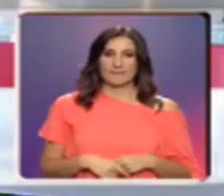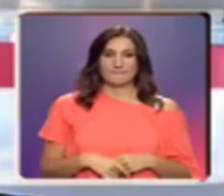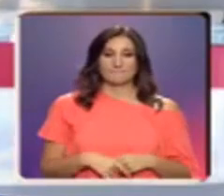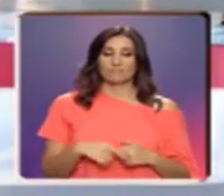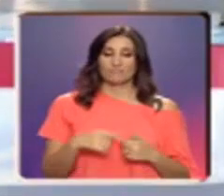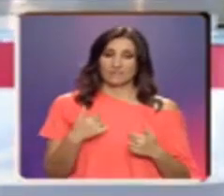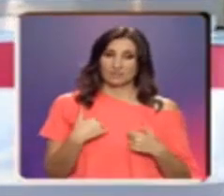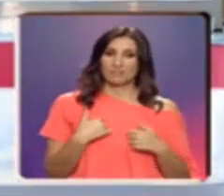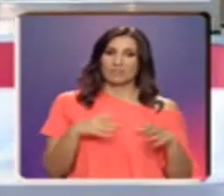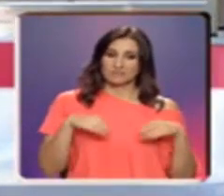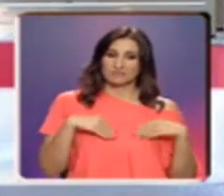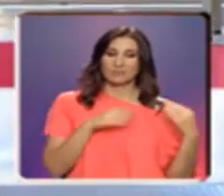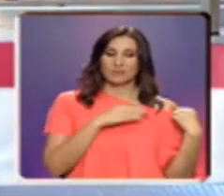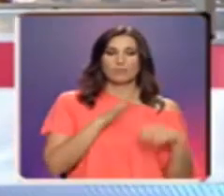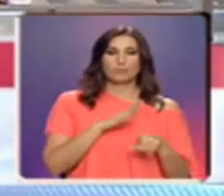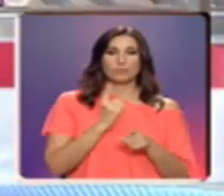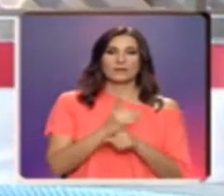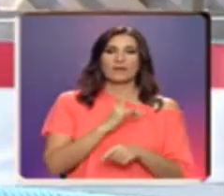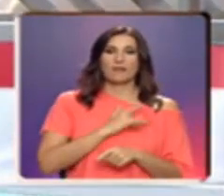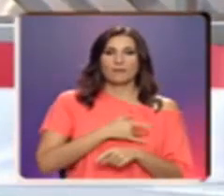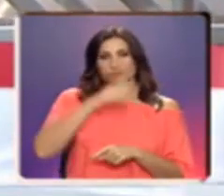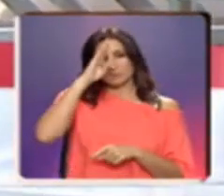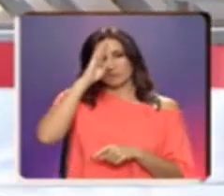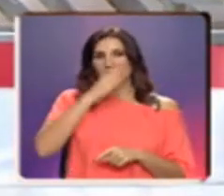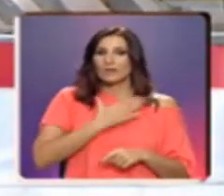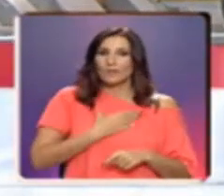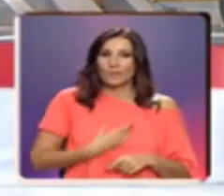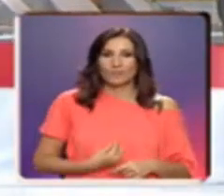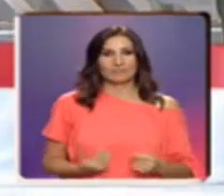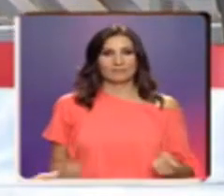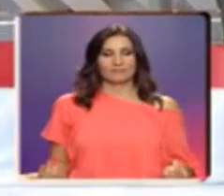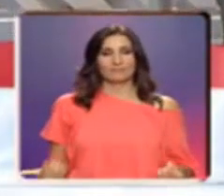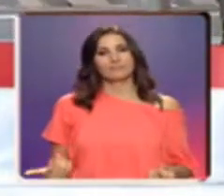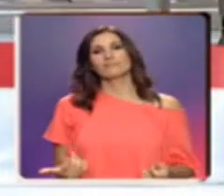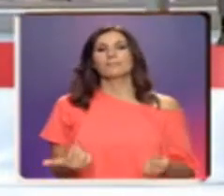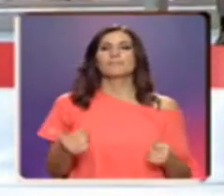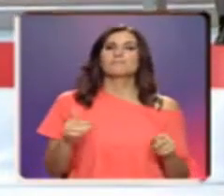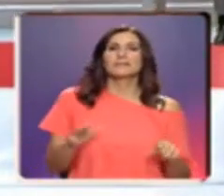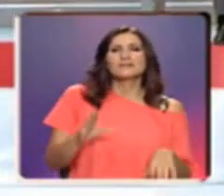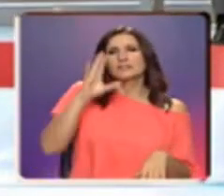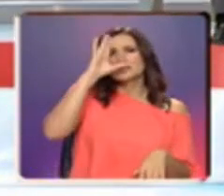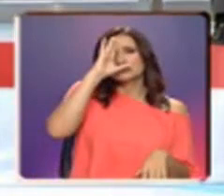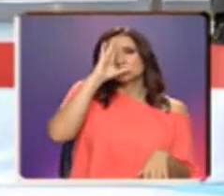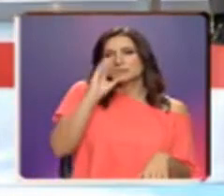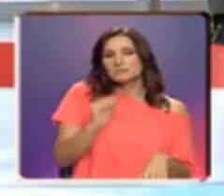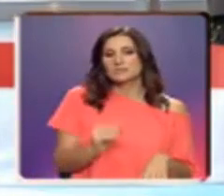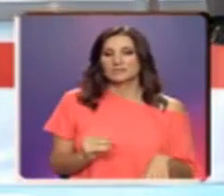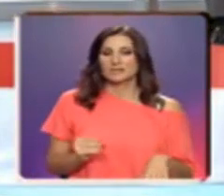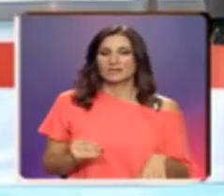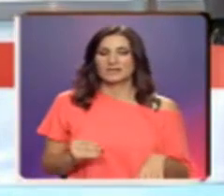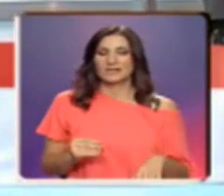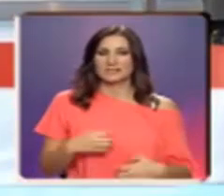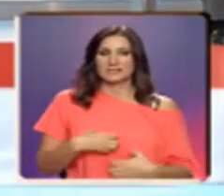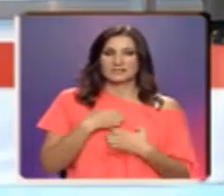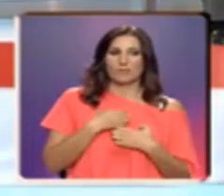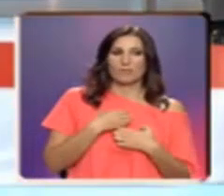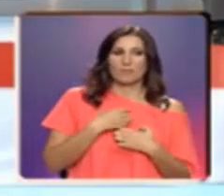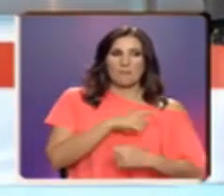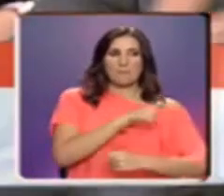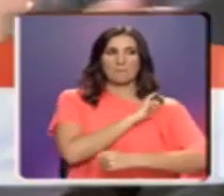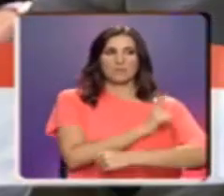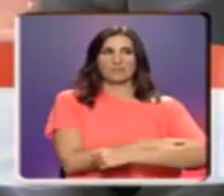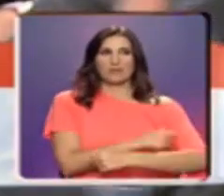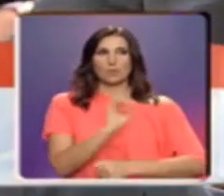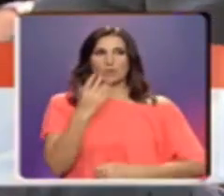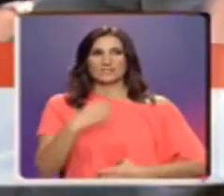que o faço por muito amor ao Sporting e com muito gosto, mas não sei se por dia a sensação do poder ou